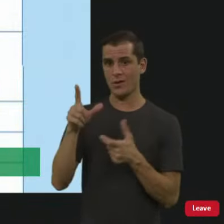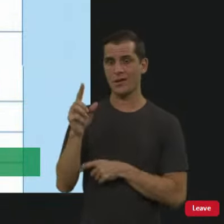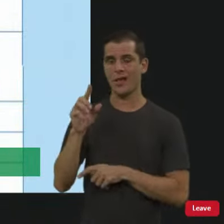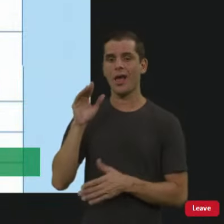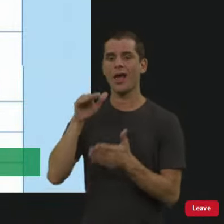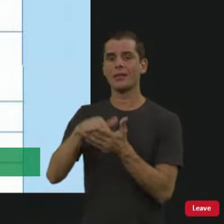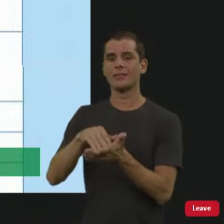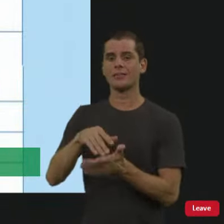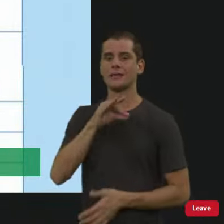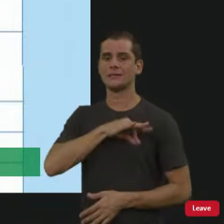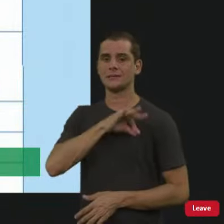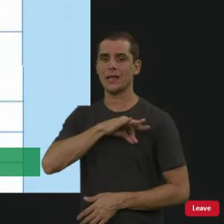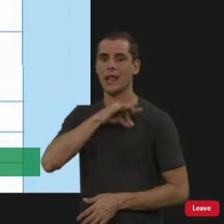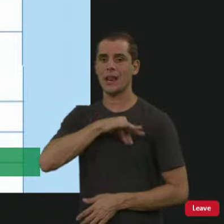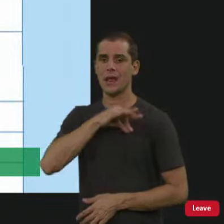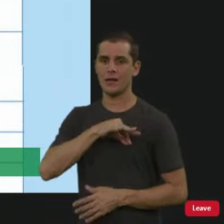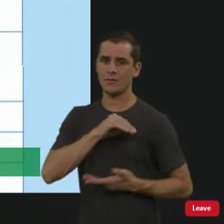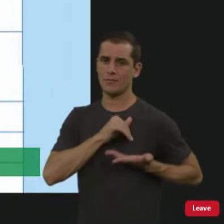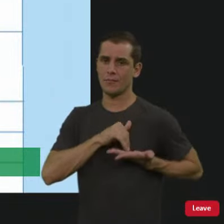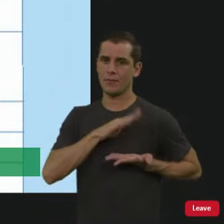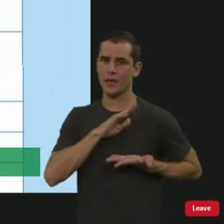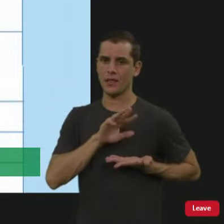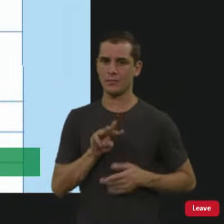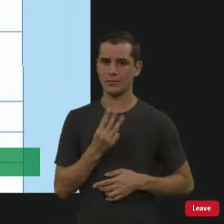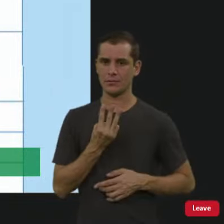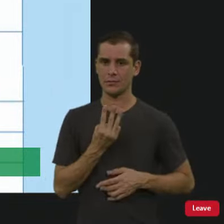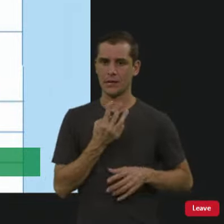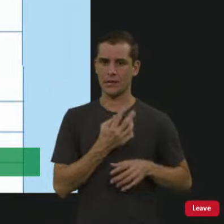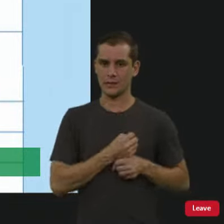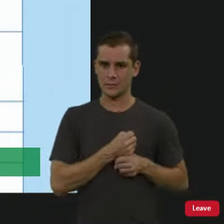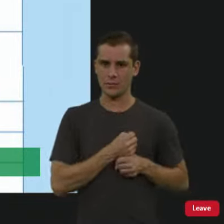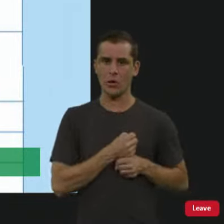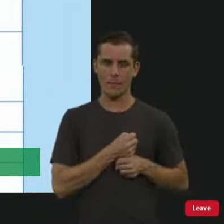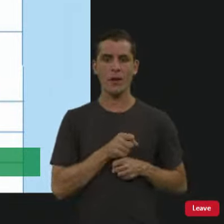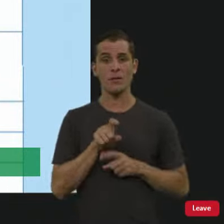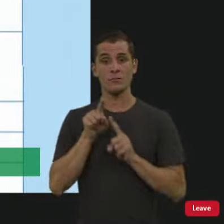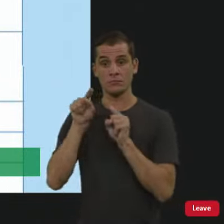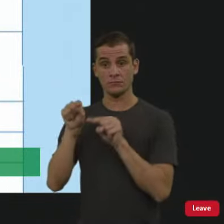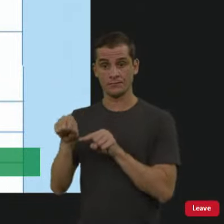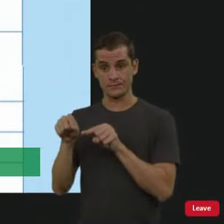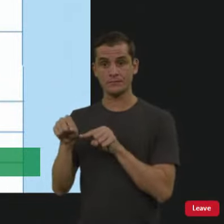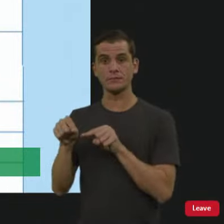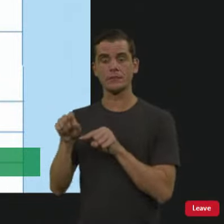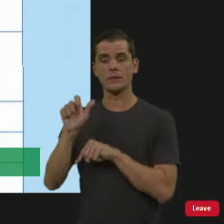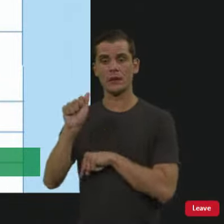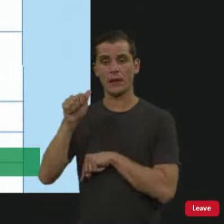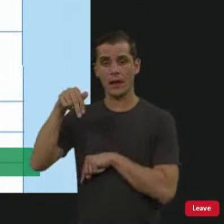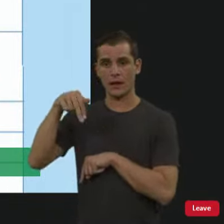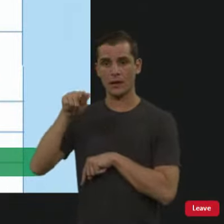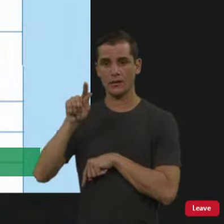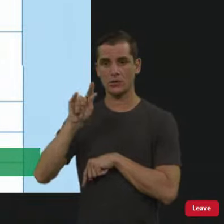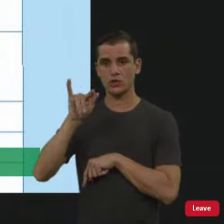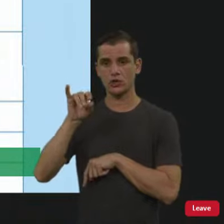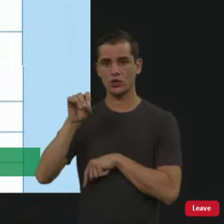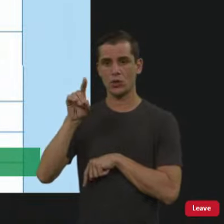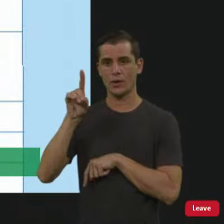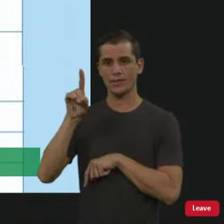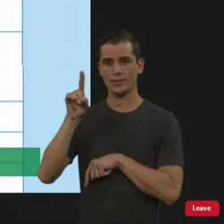A maioria deles também era o angedema do tipo 1 e tinha história familiar em